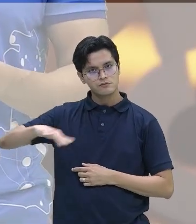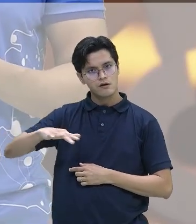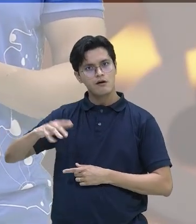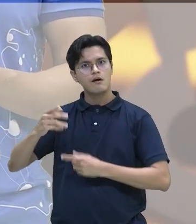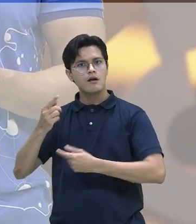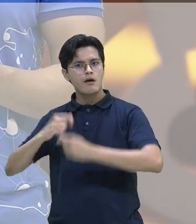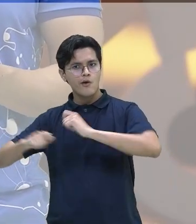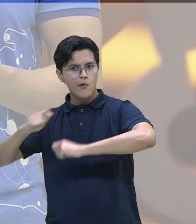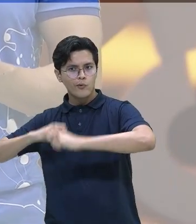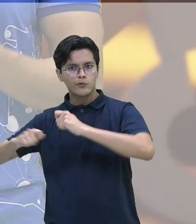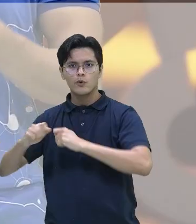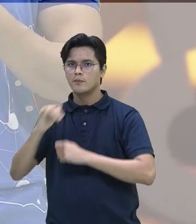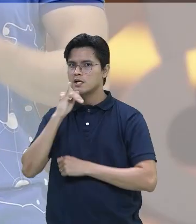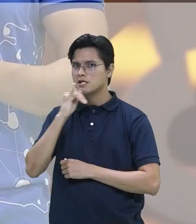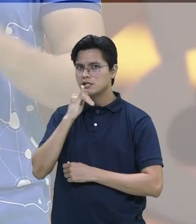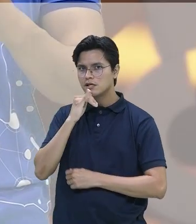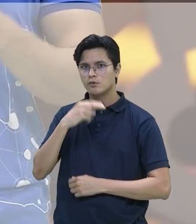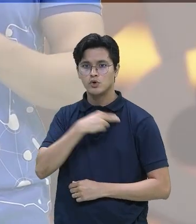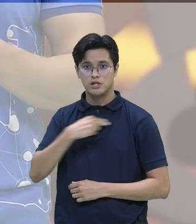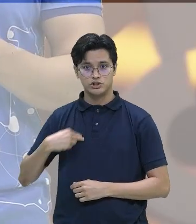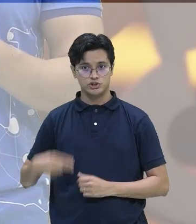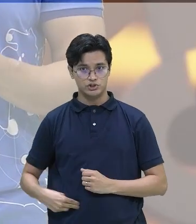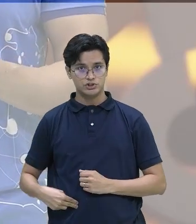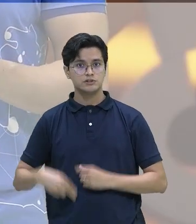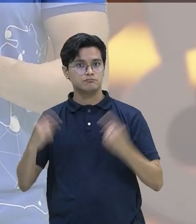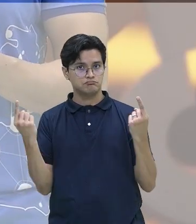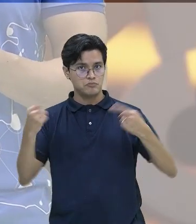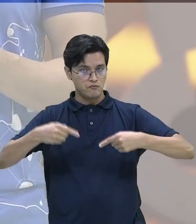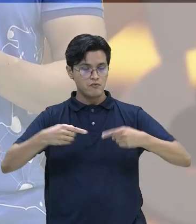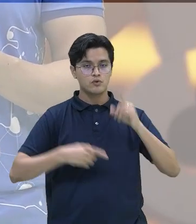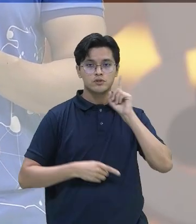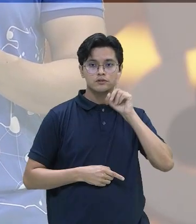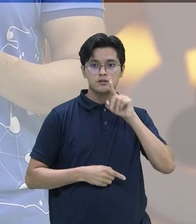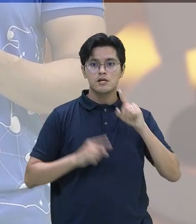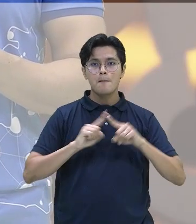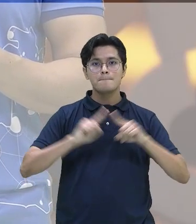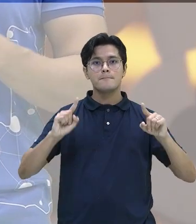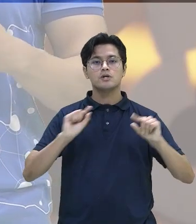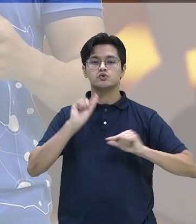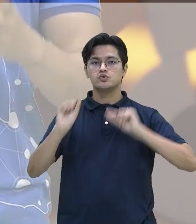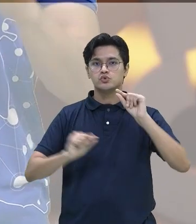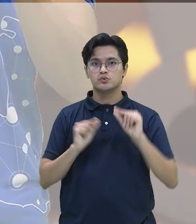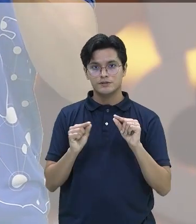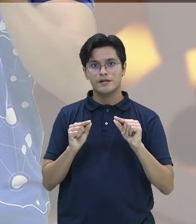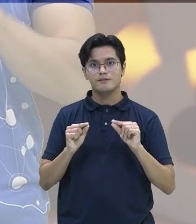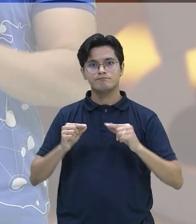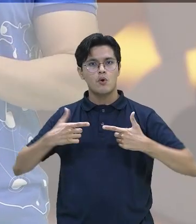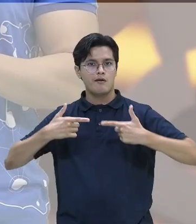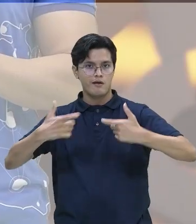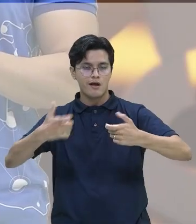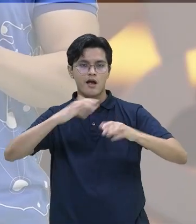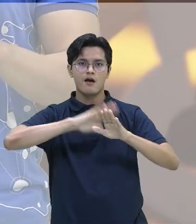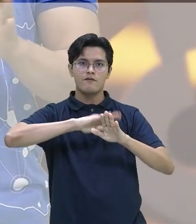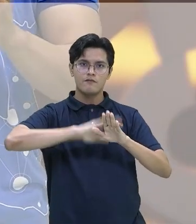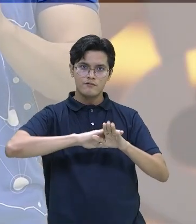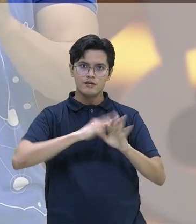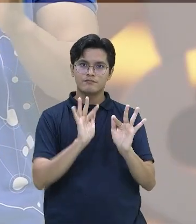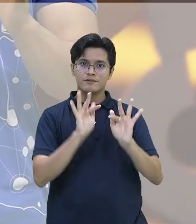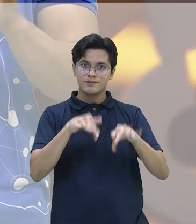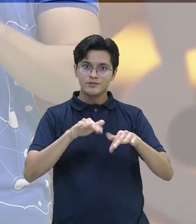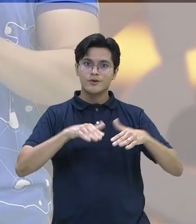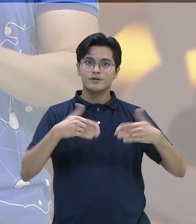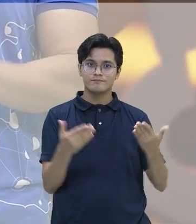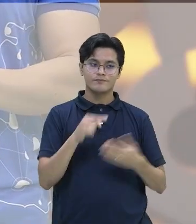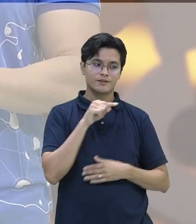que rivaliza com os Estados Unidos, mas nesse fim ali da Guerra Fria, né, os Estados Unidos ele surge ali como um vencedor